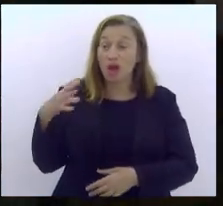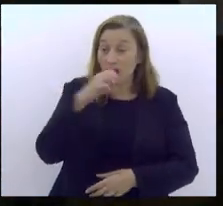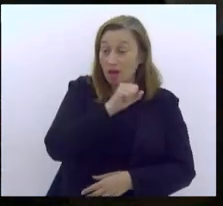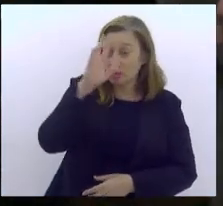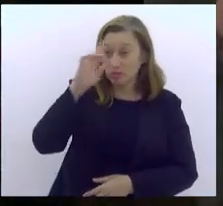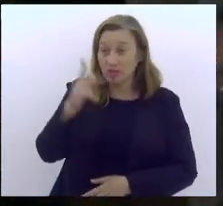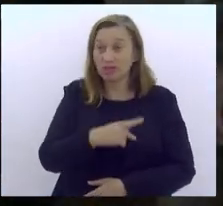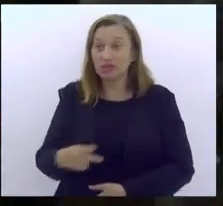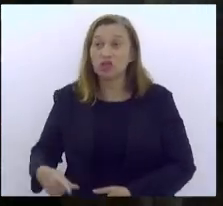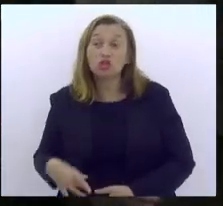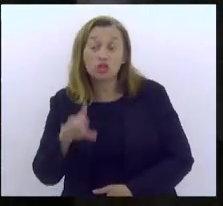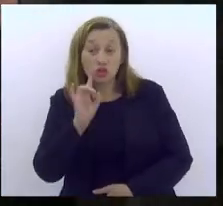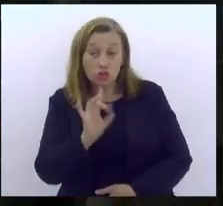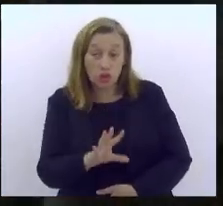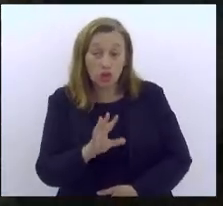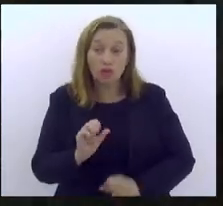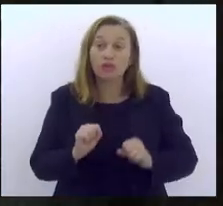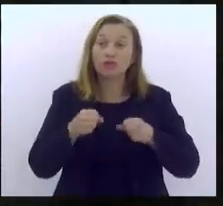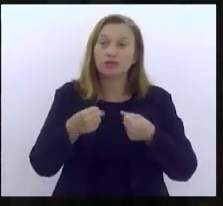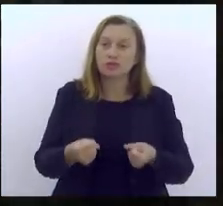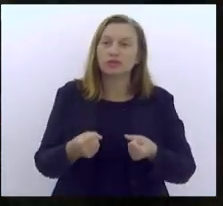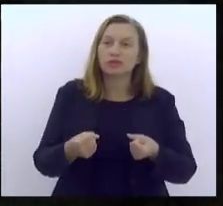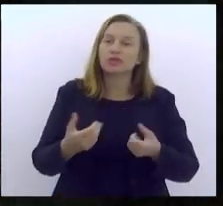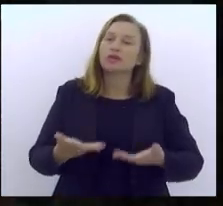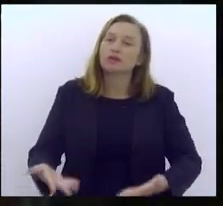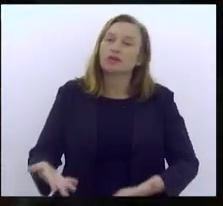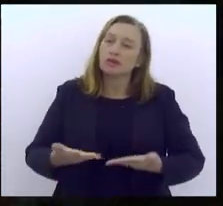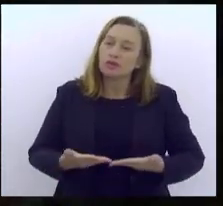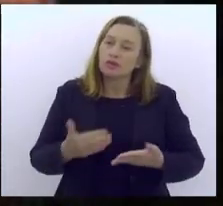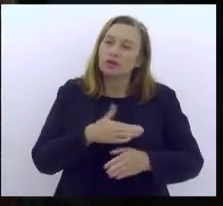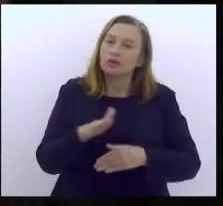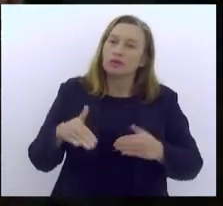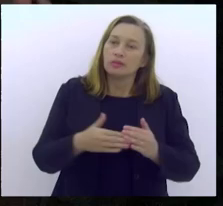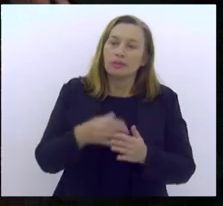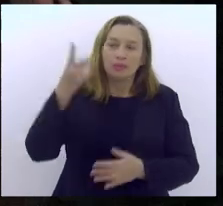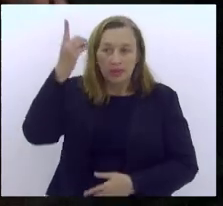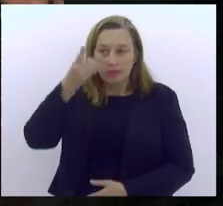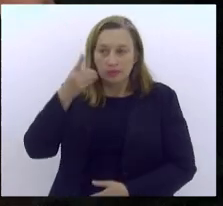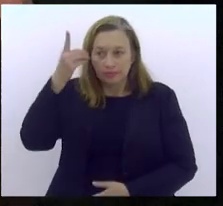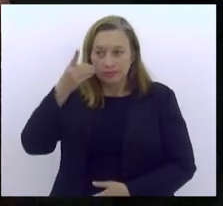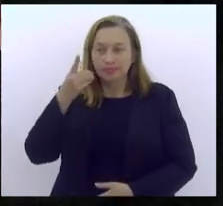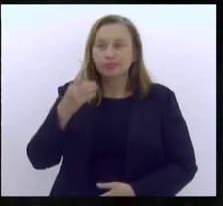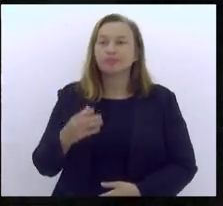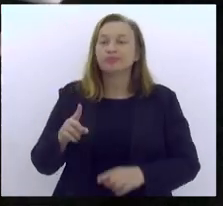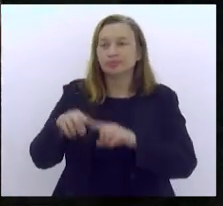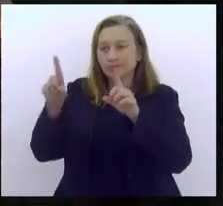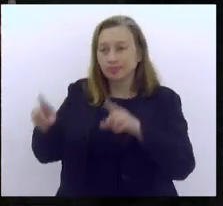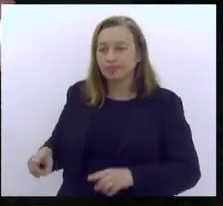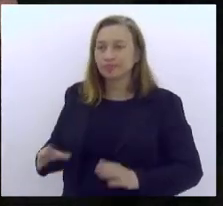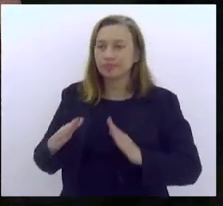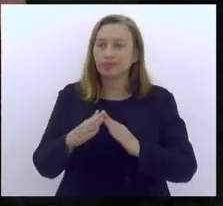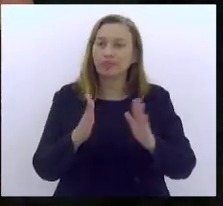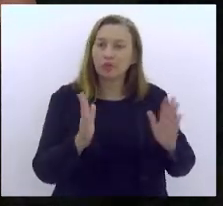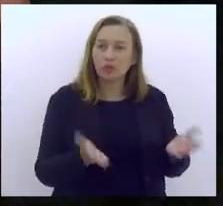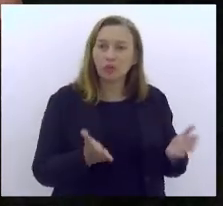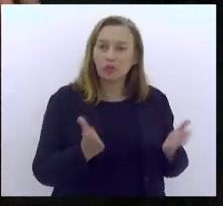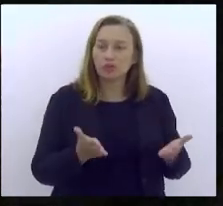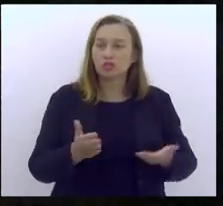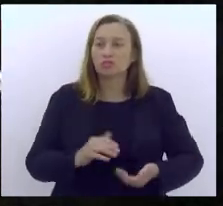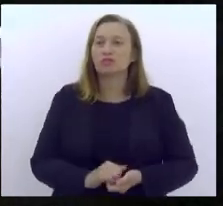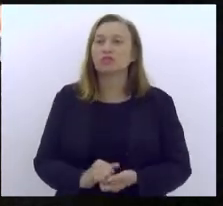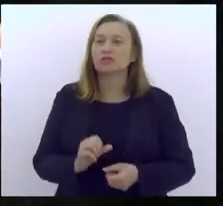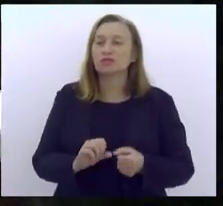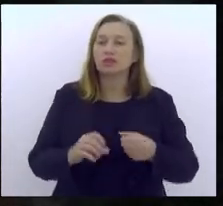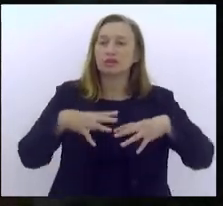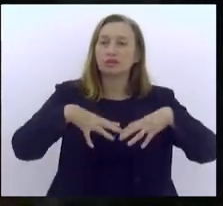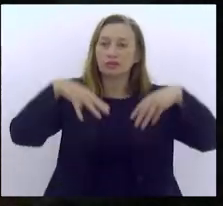Queria aqui só reforçar, né, o convite que foi feito para todos os deputados, todos os funcionários da casa. Hoje nós vamos realizar no